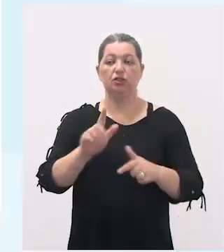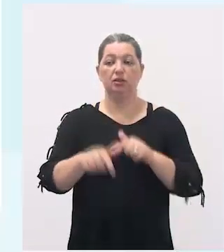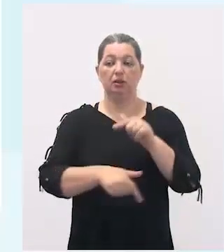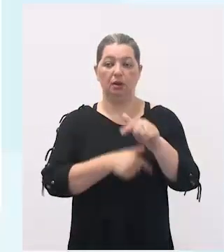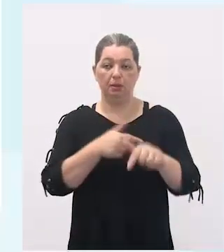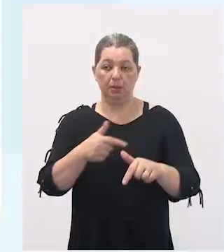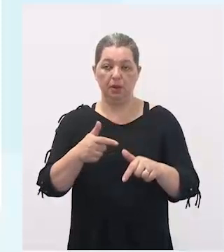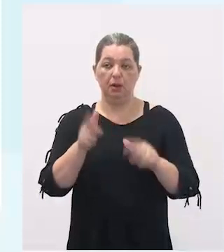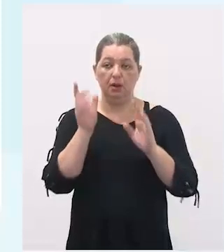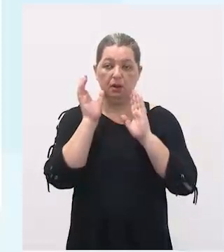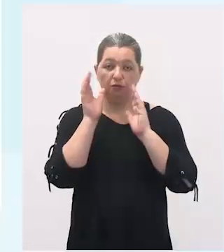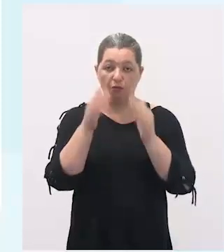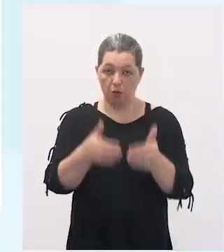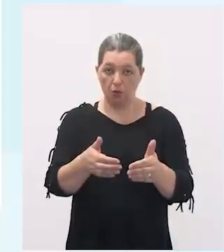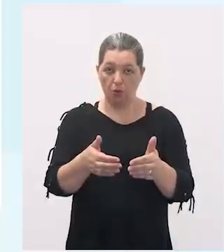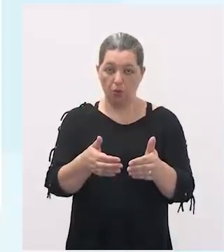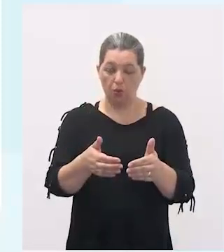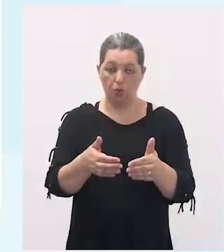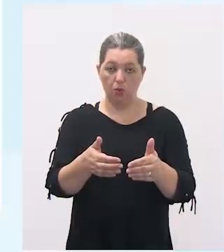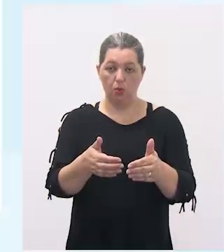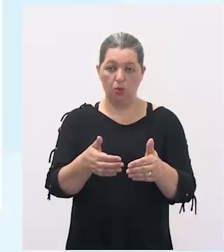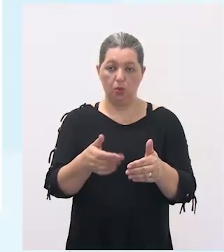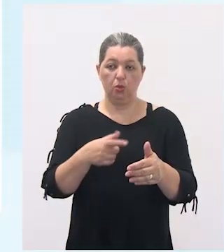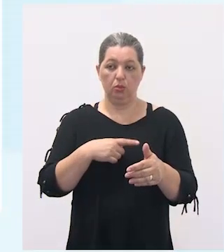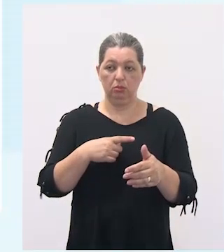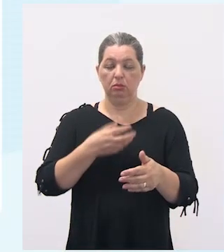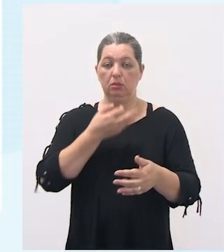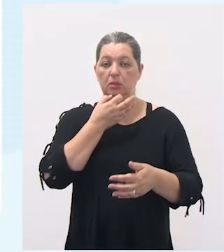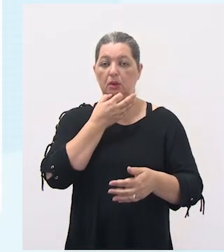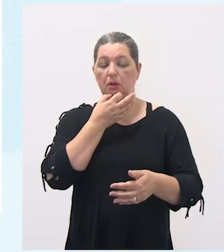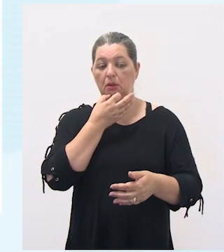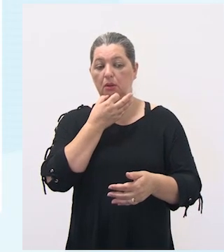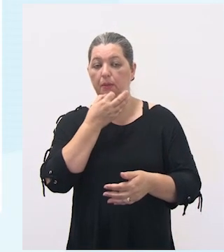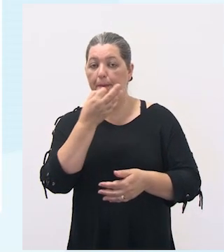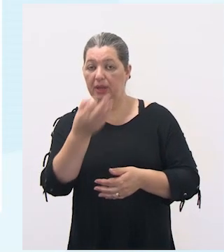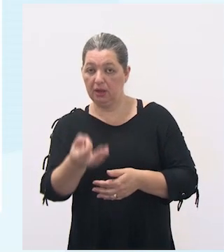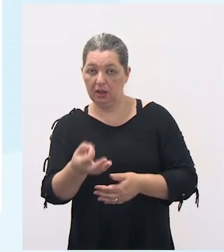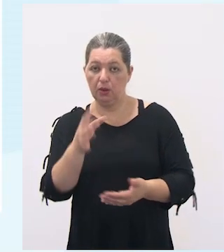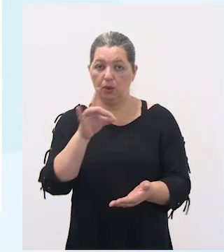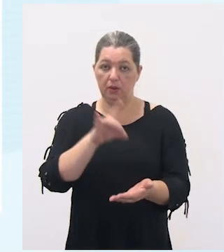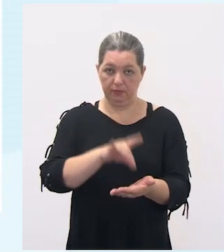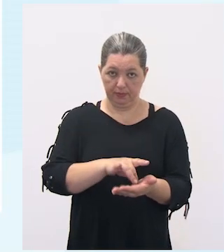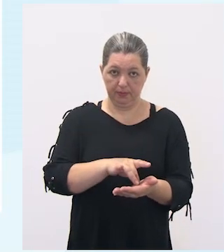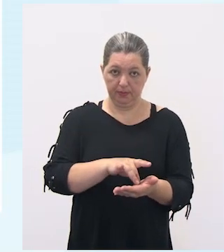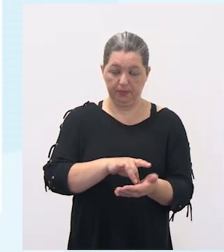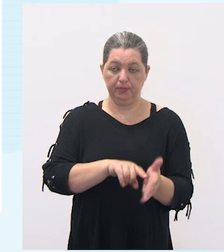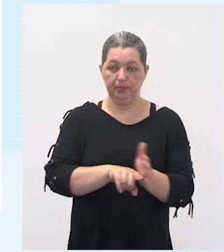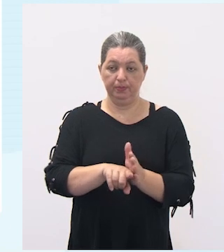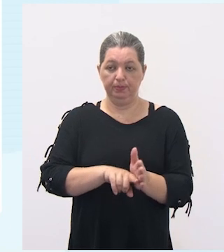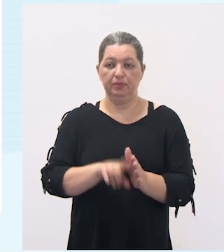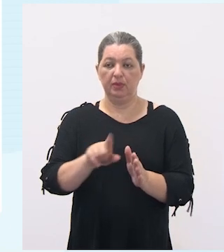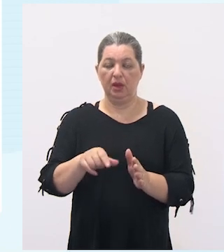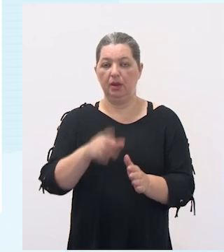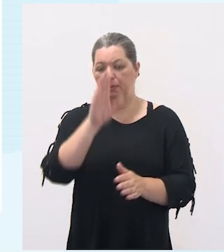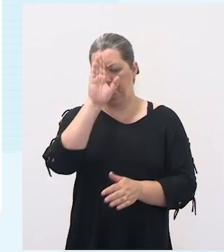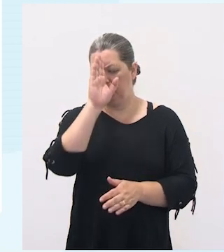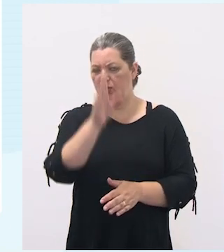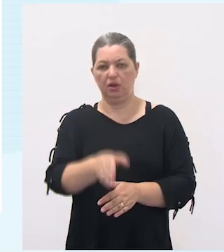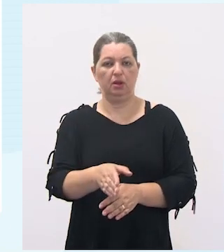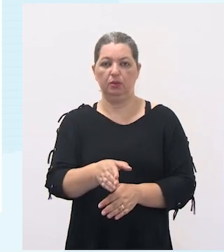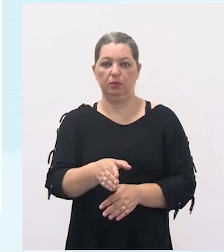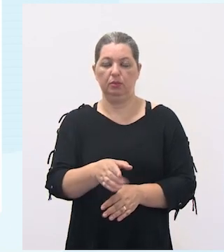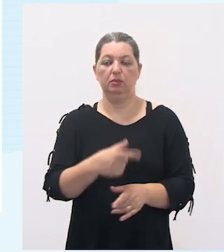foco, que trabalha fato e opinião, fato e opinião, mostrando que é bem direta, né? Eu